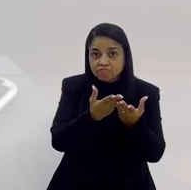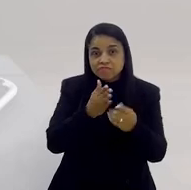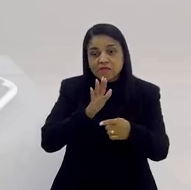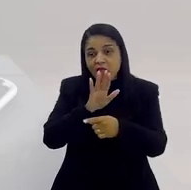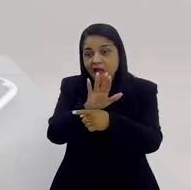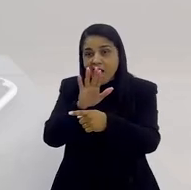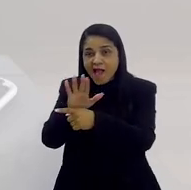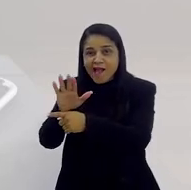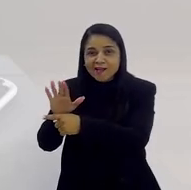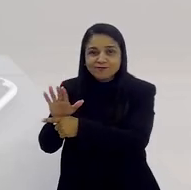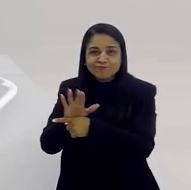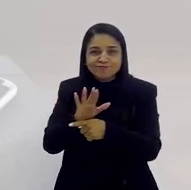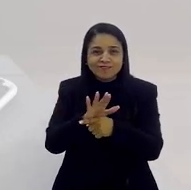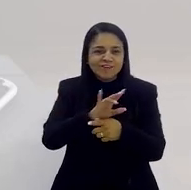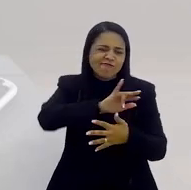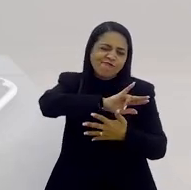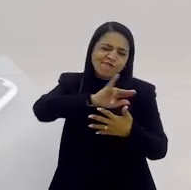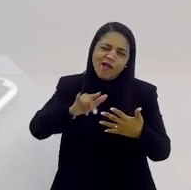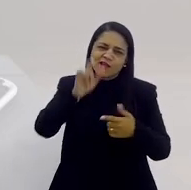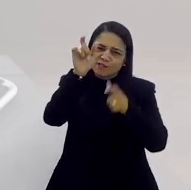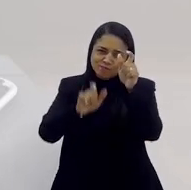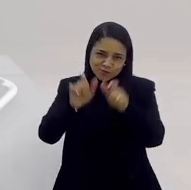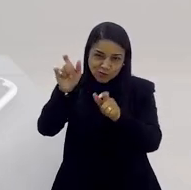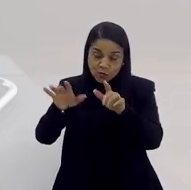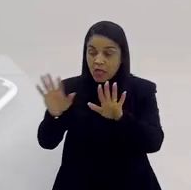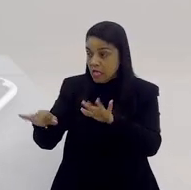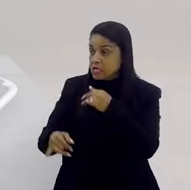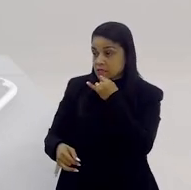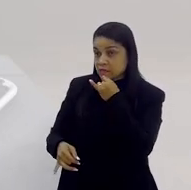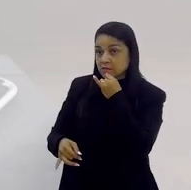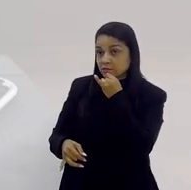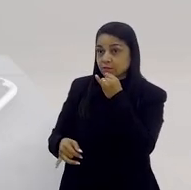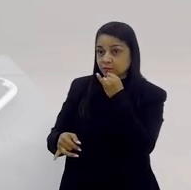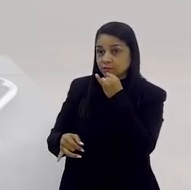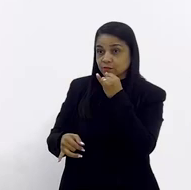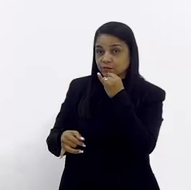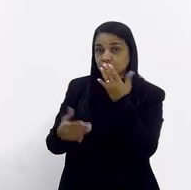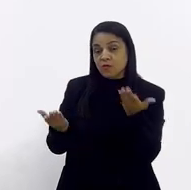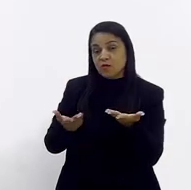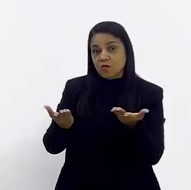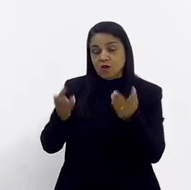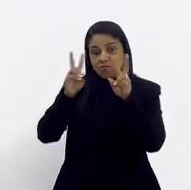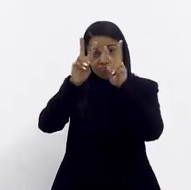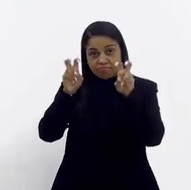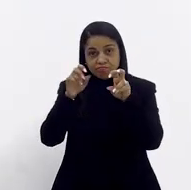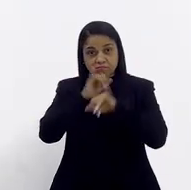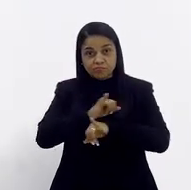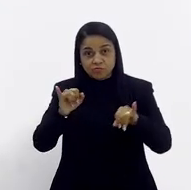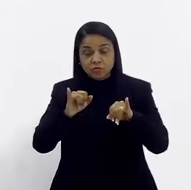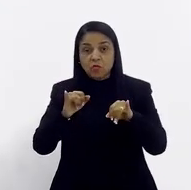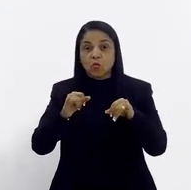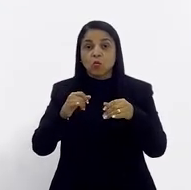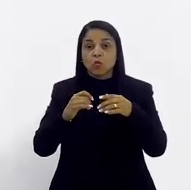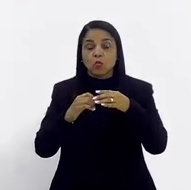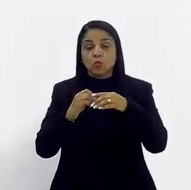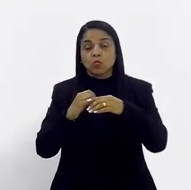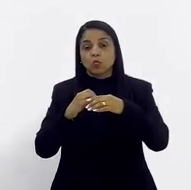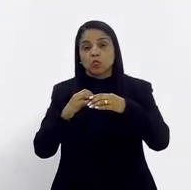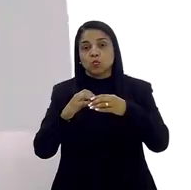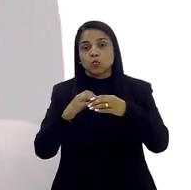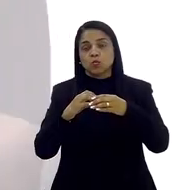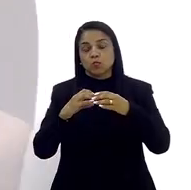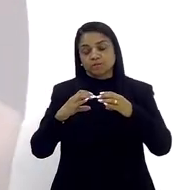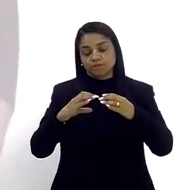você ajudaria milhares de pessoas a gente poderia até citar esse tal caso Fatal do submarino